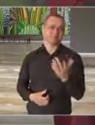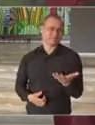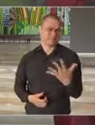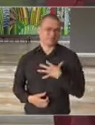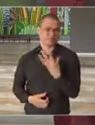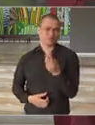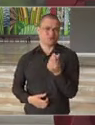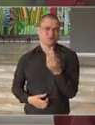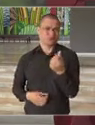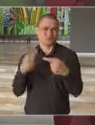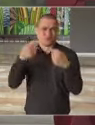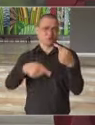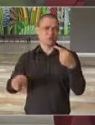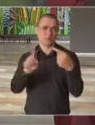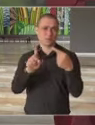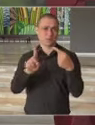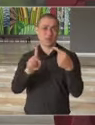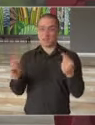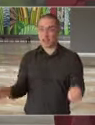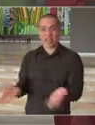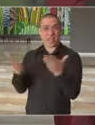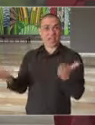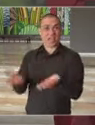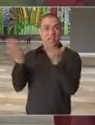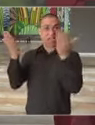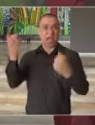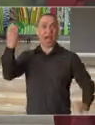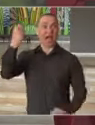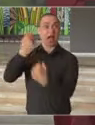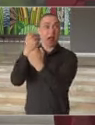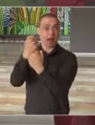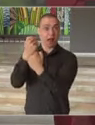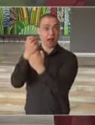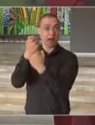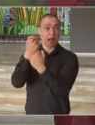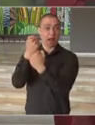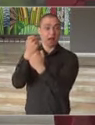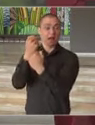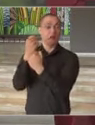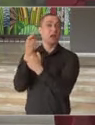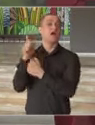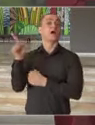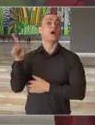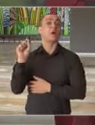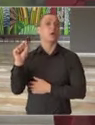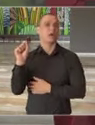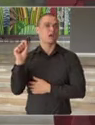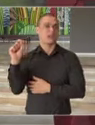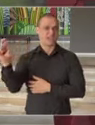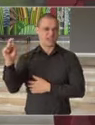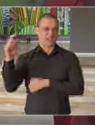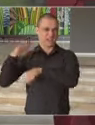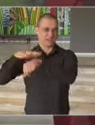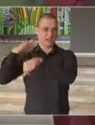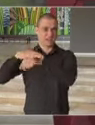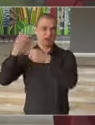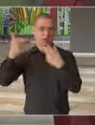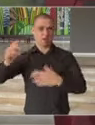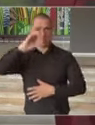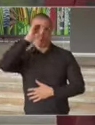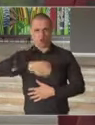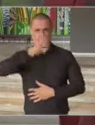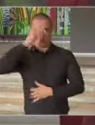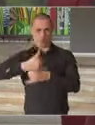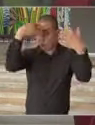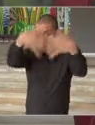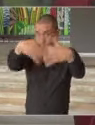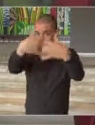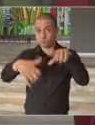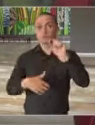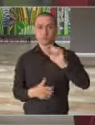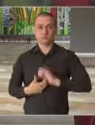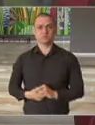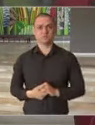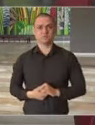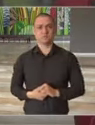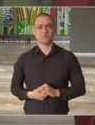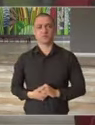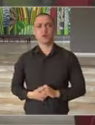o